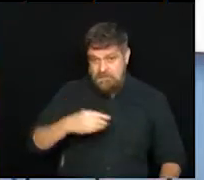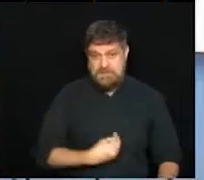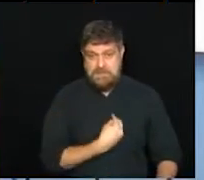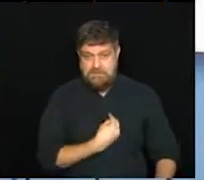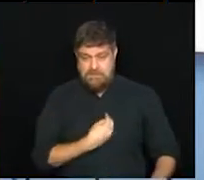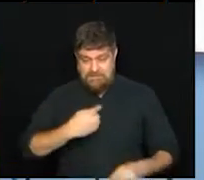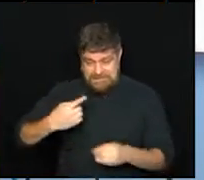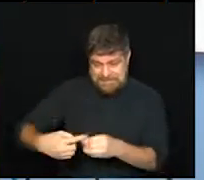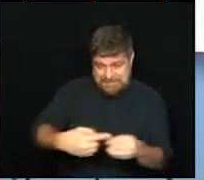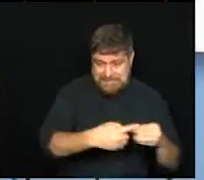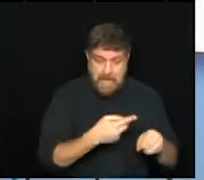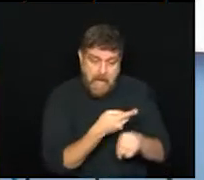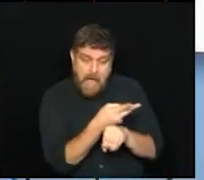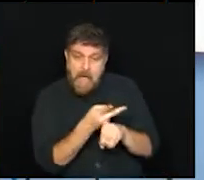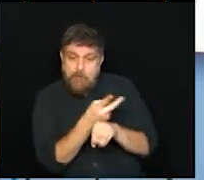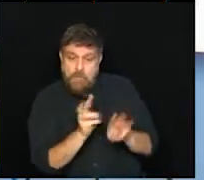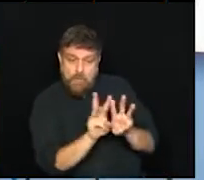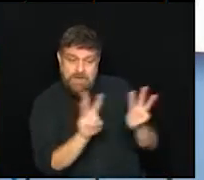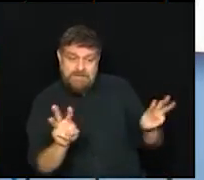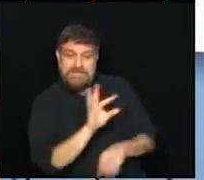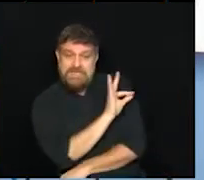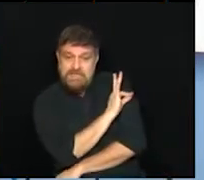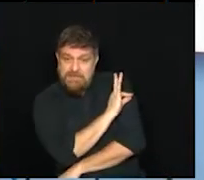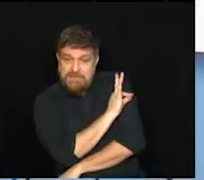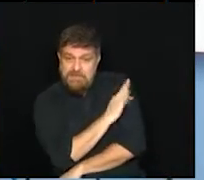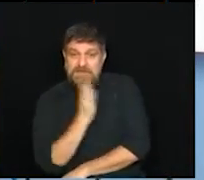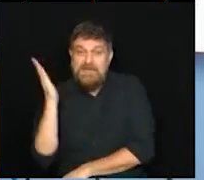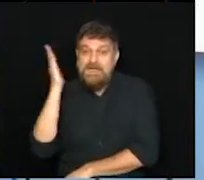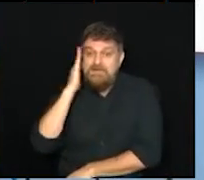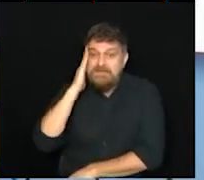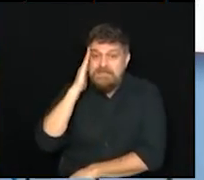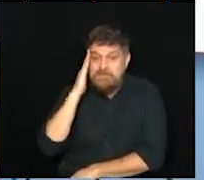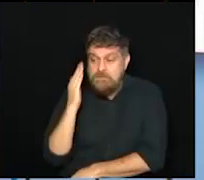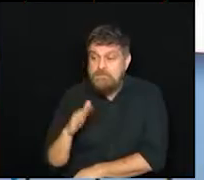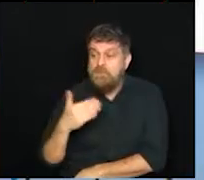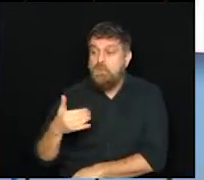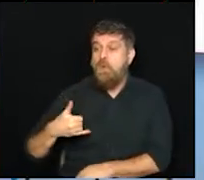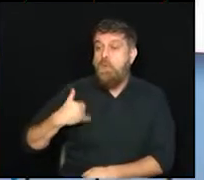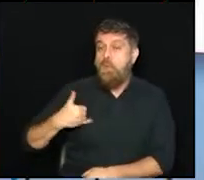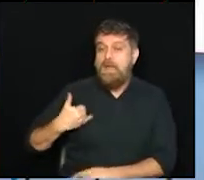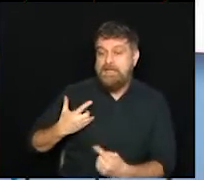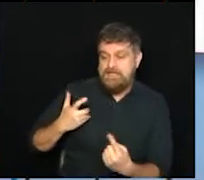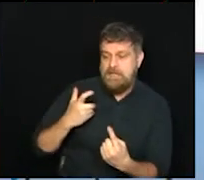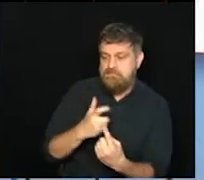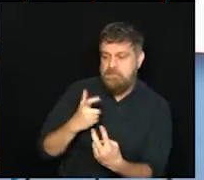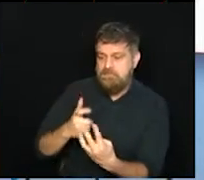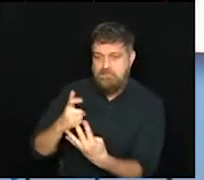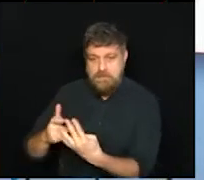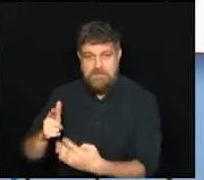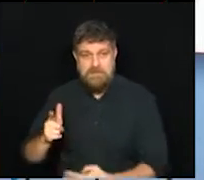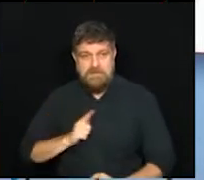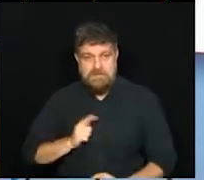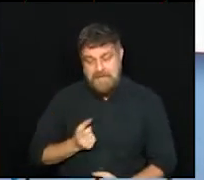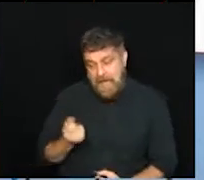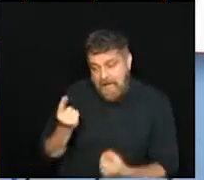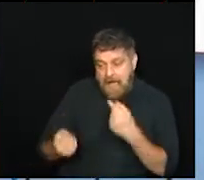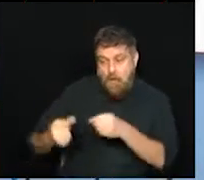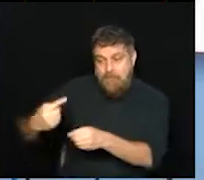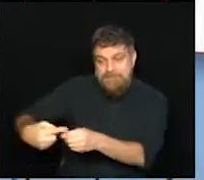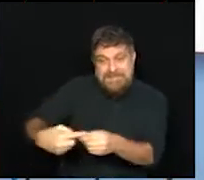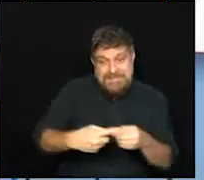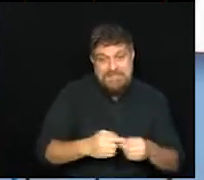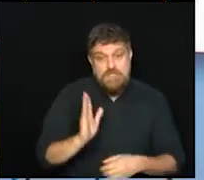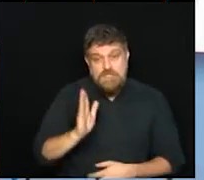da região, procure o site da prefeitura para saber qual é a idade que está vacinando. A gente tem algumas cidades que